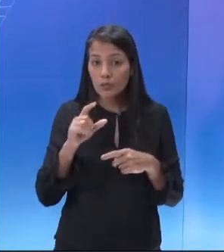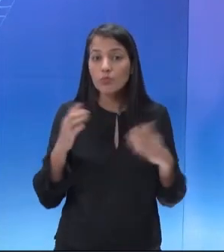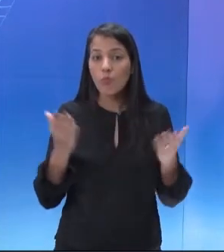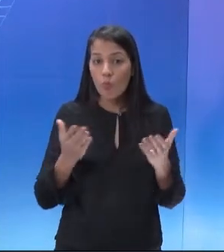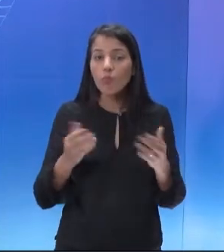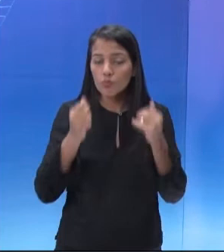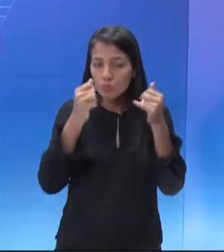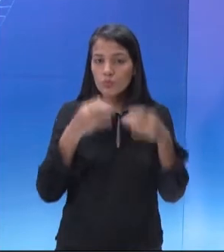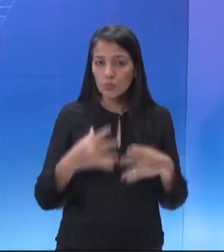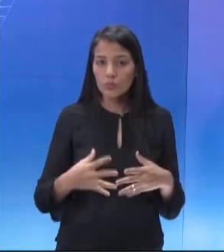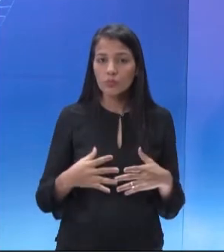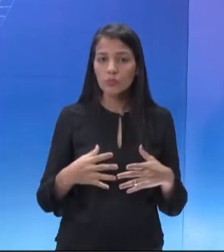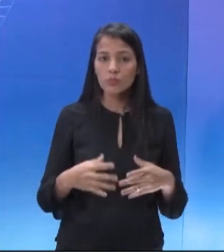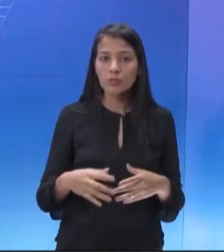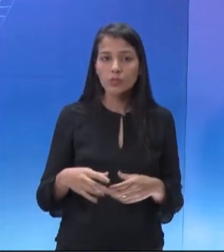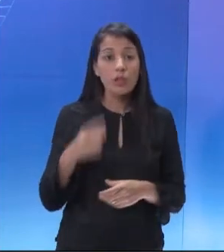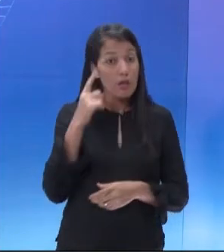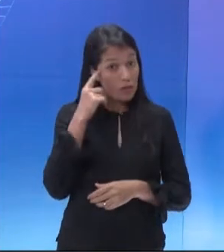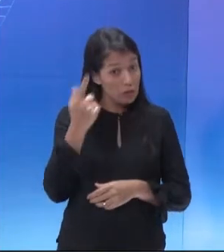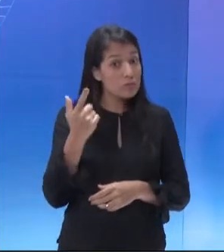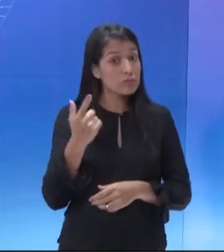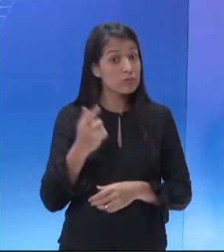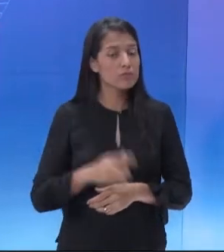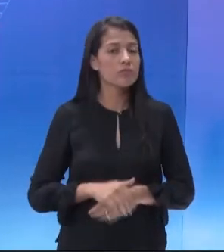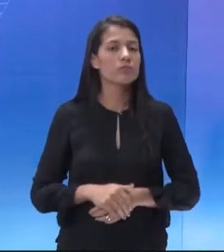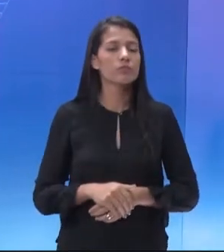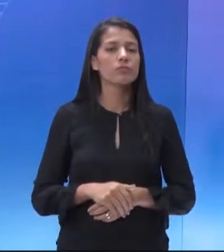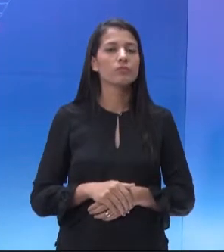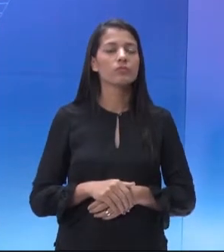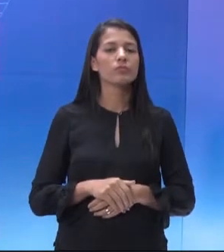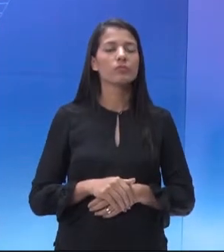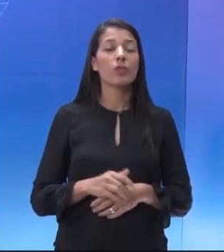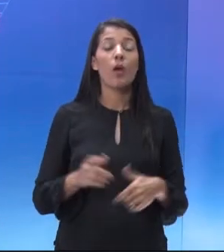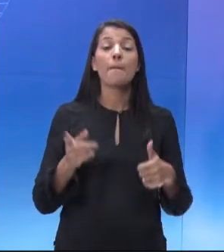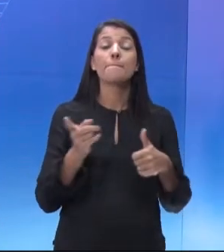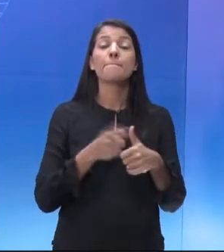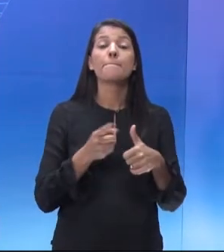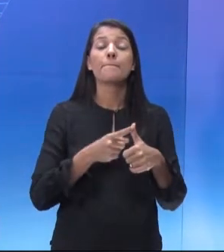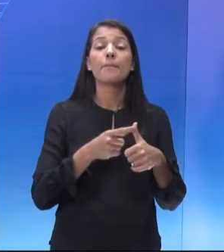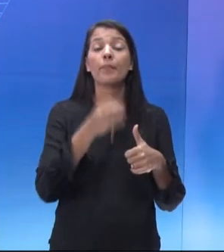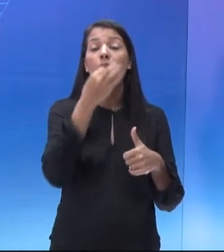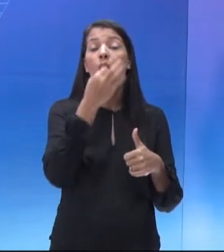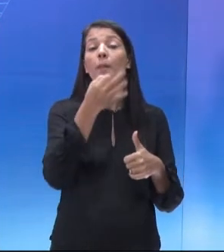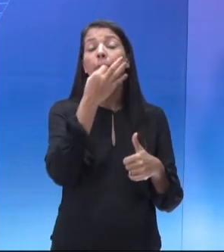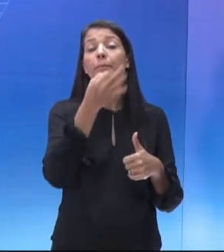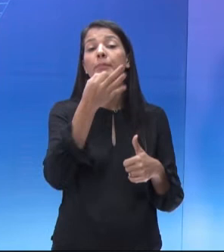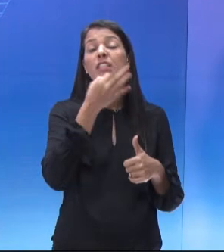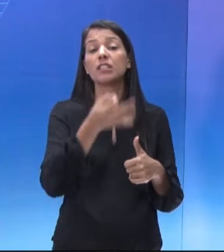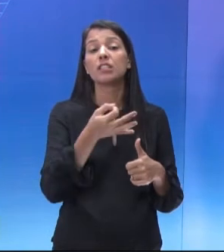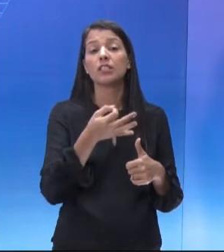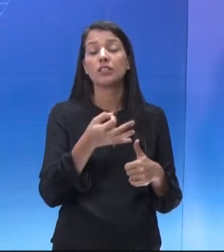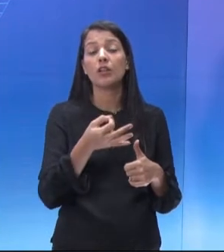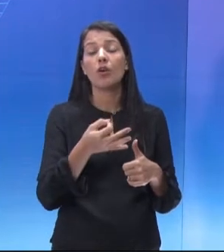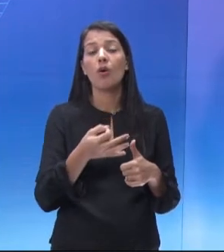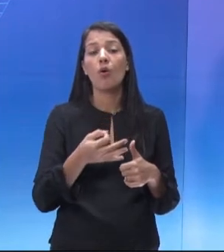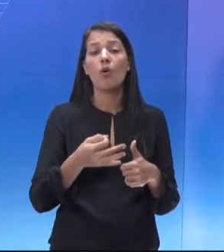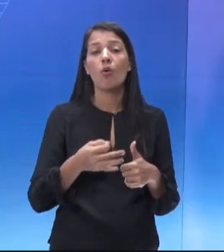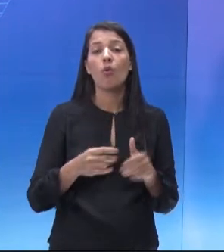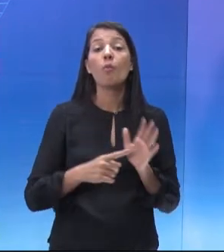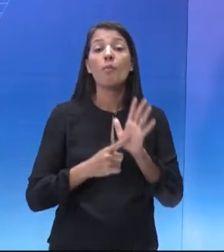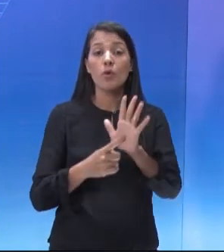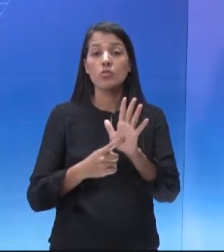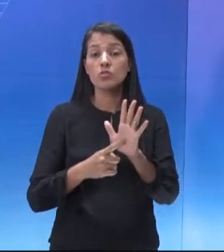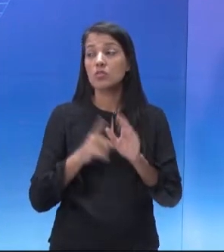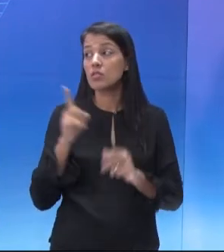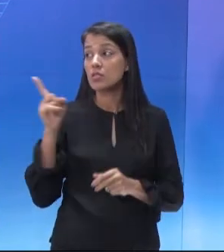intenção, ok? Então, se liga aí que o primeiro tipo de argumentação, nós vamos especificar para você, está aí na